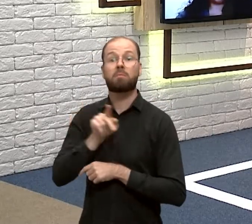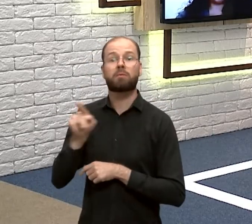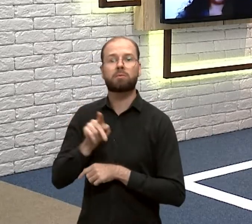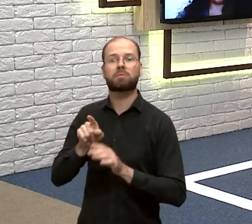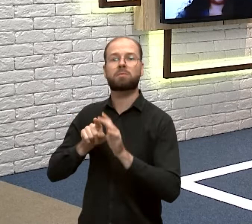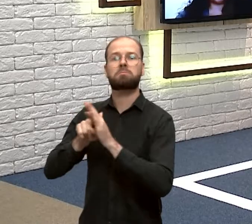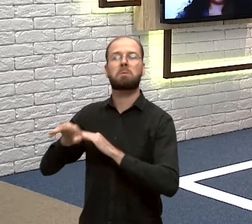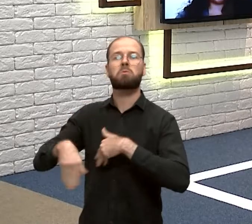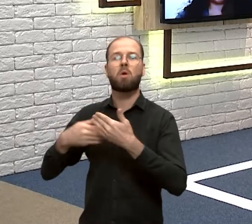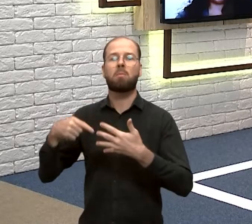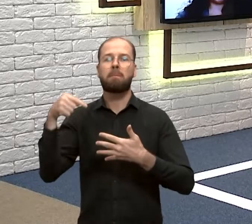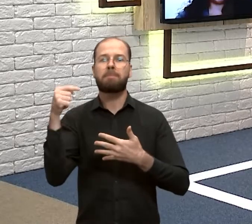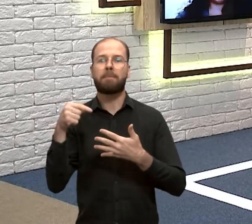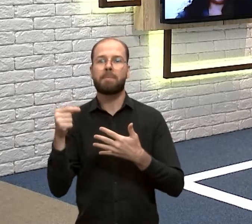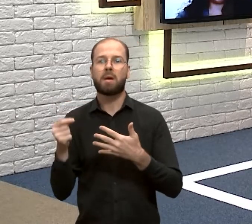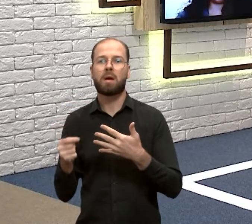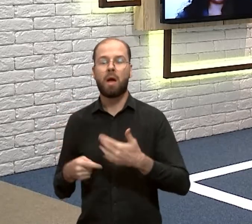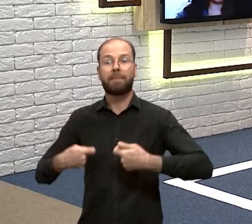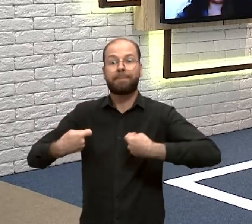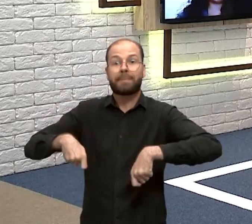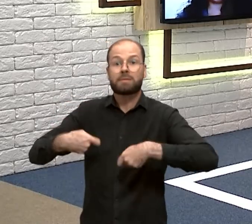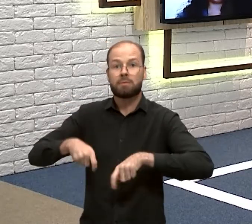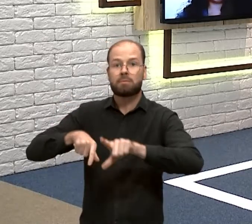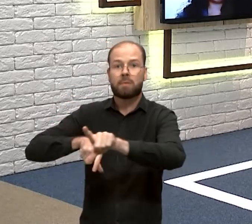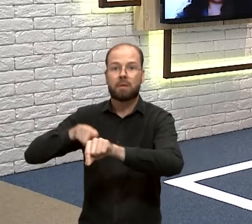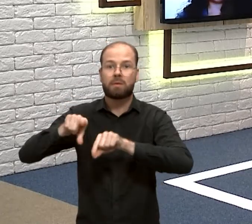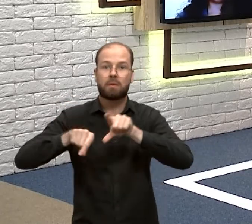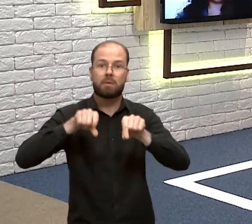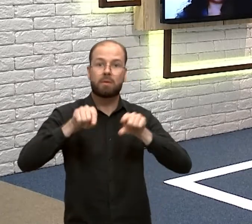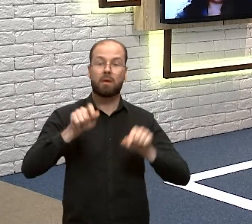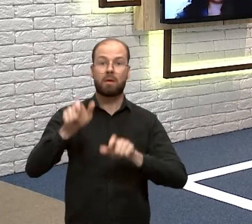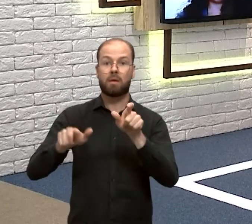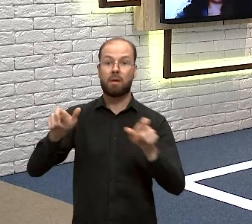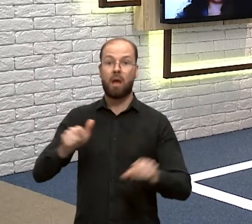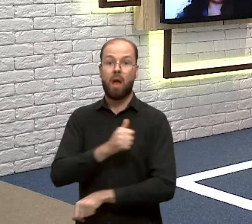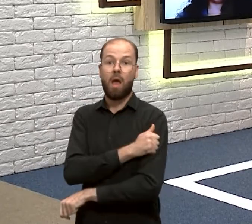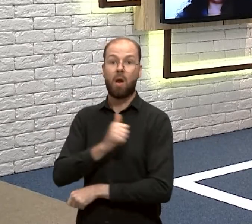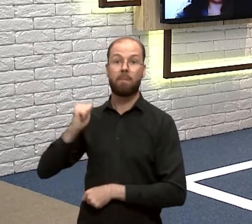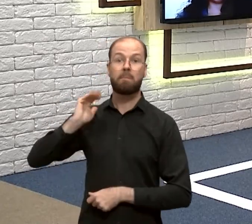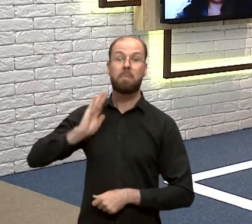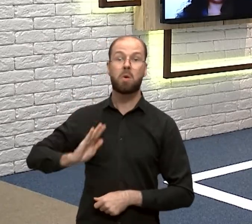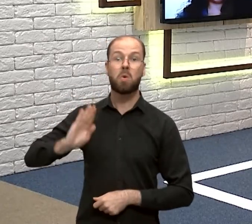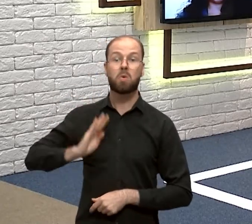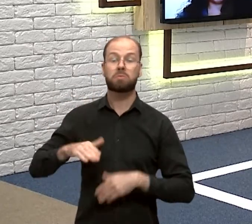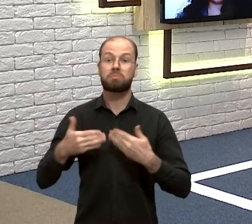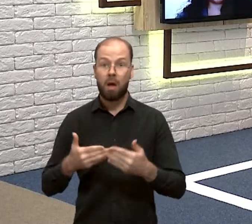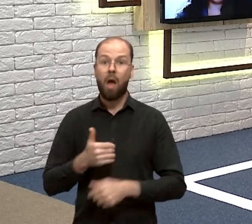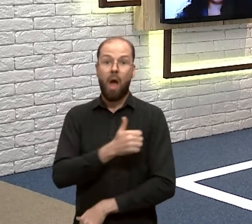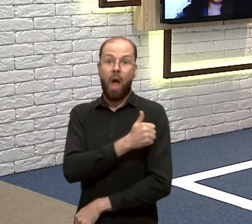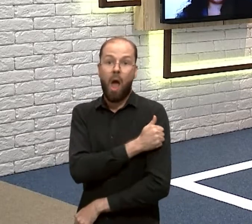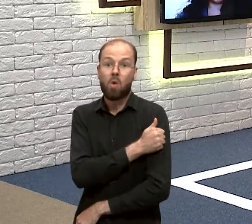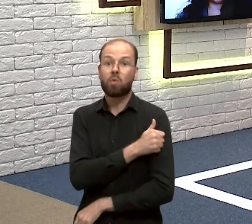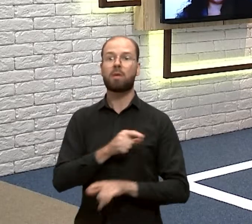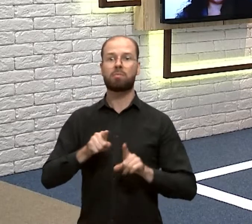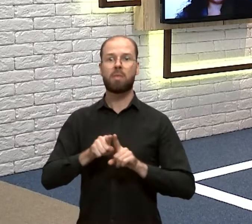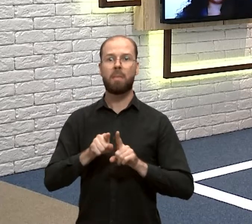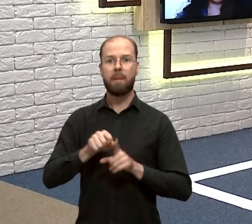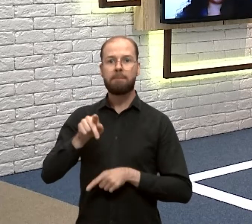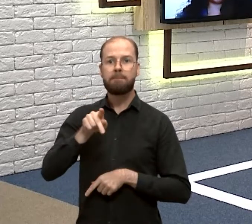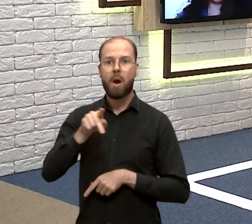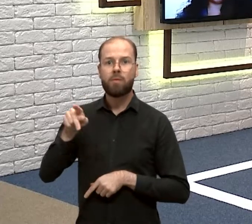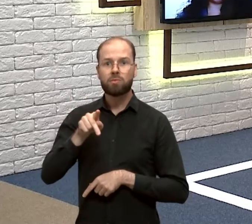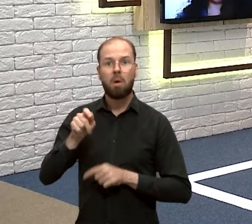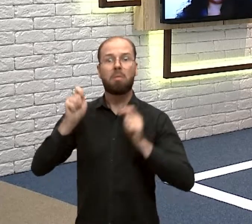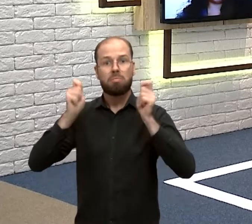os intercambistas, né, para esse programa? O senhor disse que ele é tanto para alunos quanto para docentes, para fazer parte